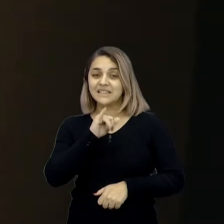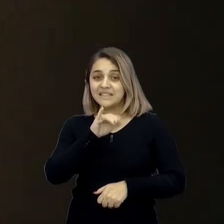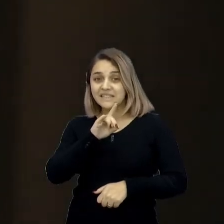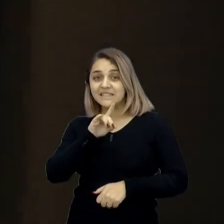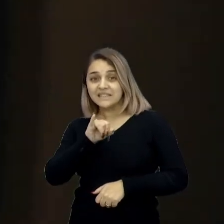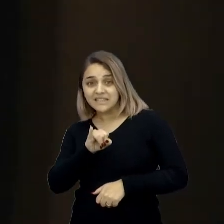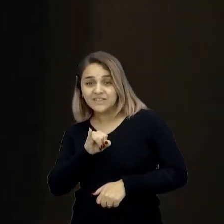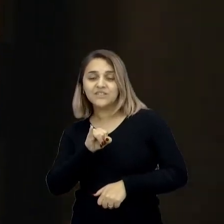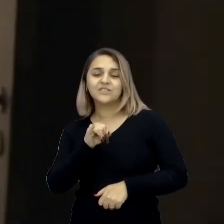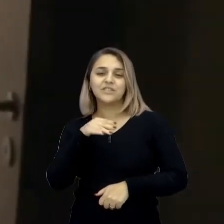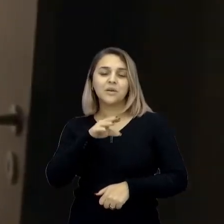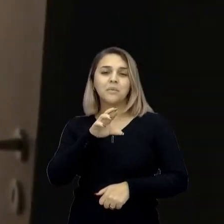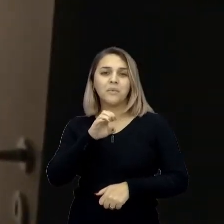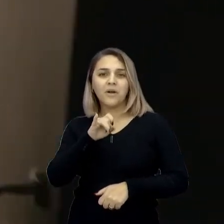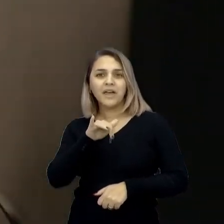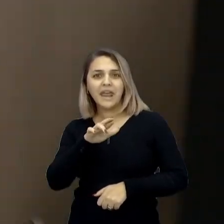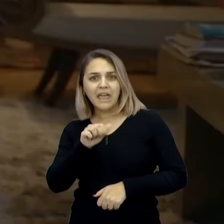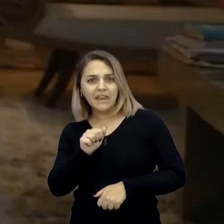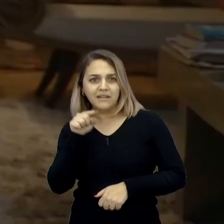você. Ok?